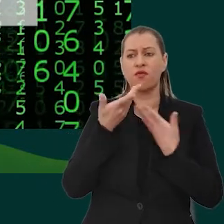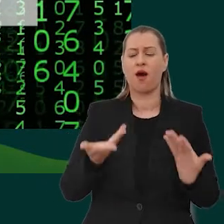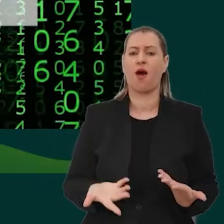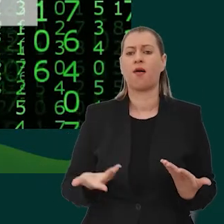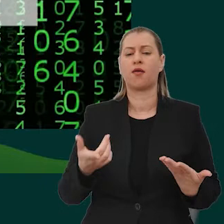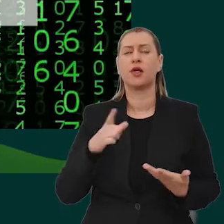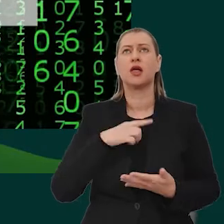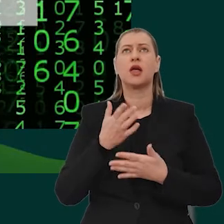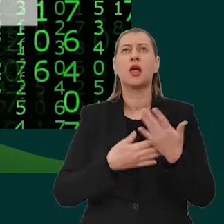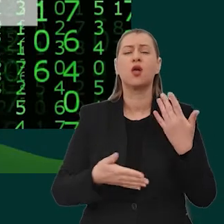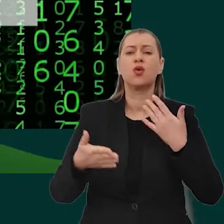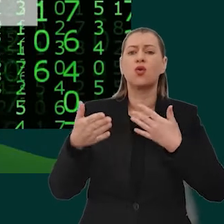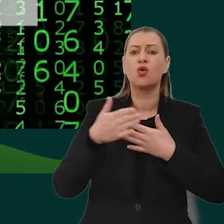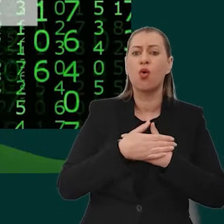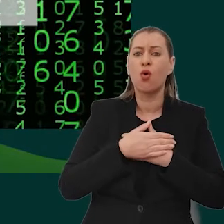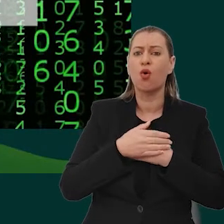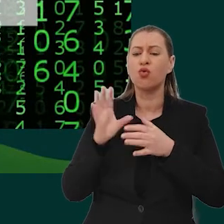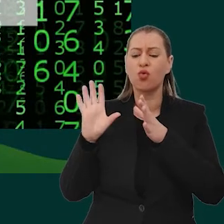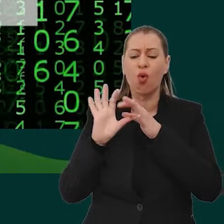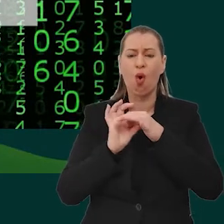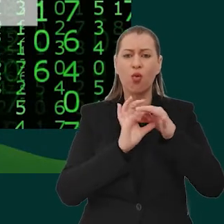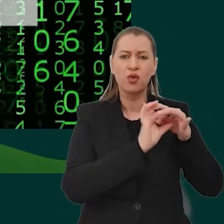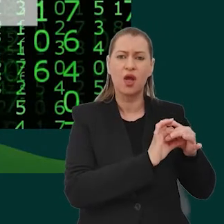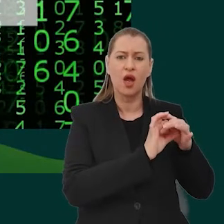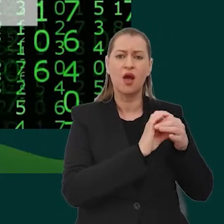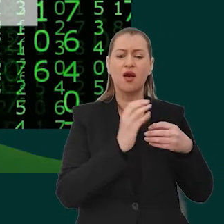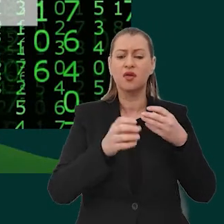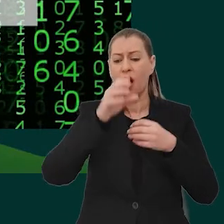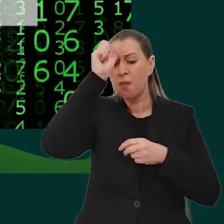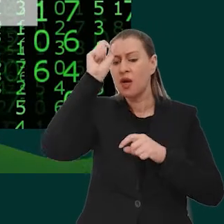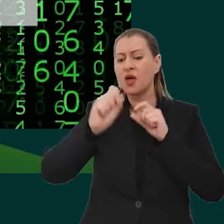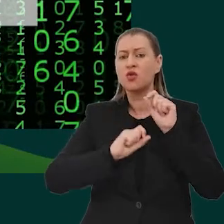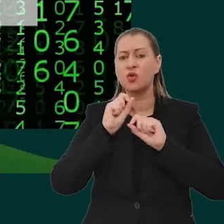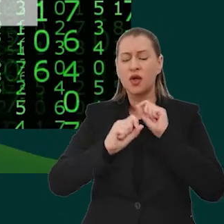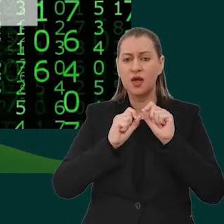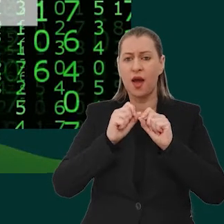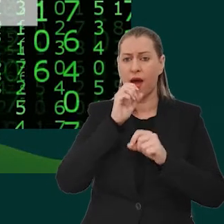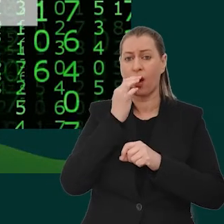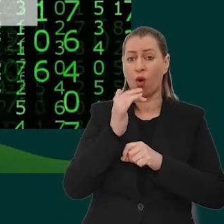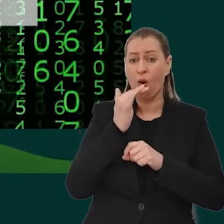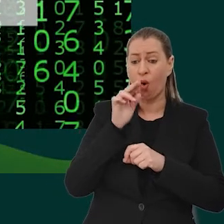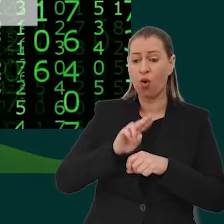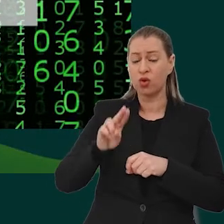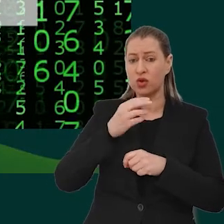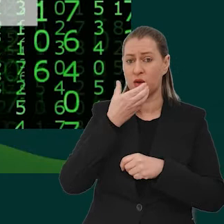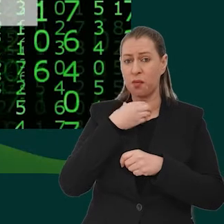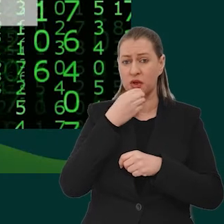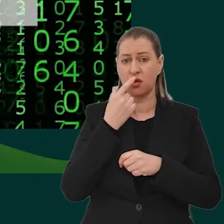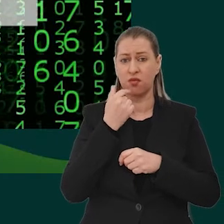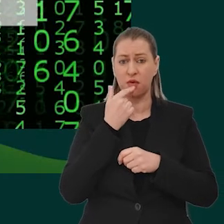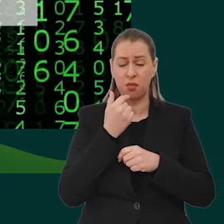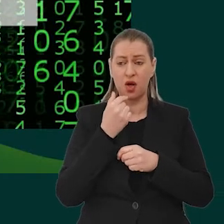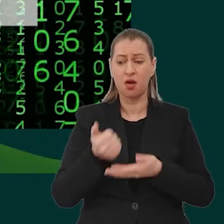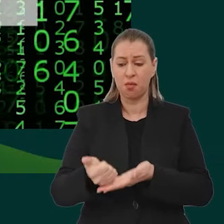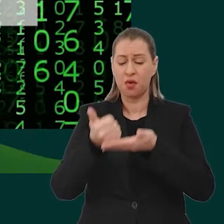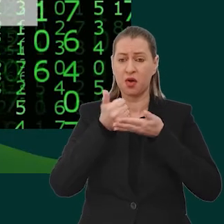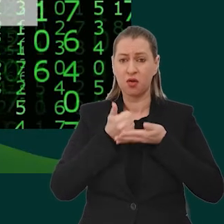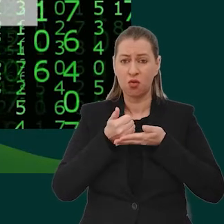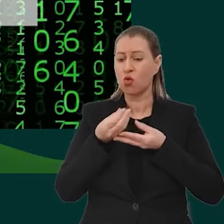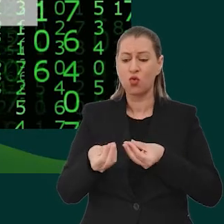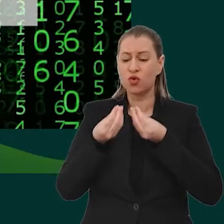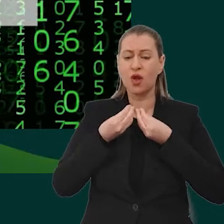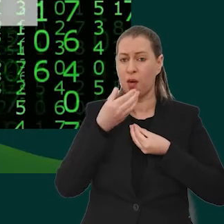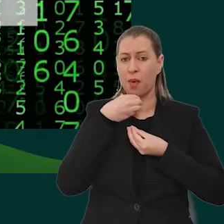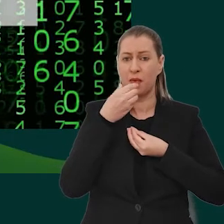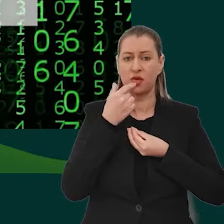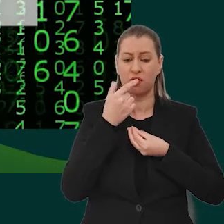toda aquela enxurrada de contextos. A gente aprende primeiro o que é uma cor, através de uma maçã que é vermelha. Alguém nos entrega uma maçã que é vermelha e